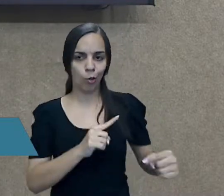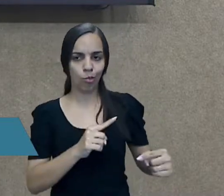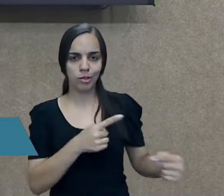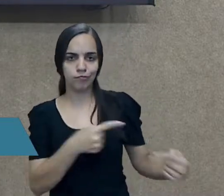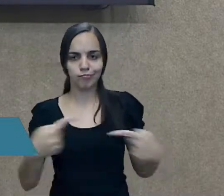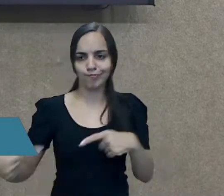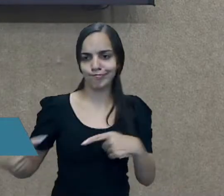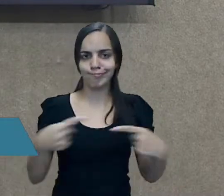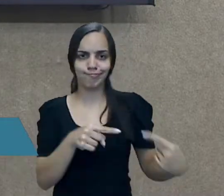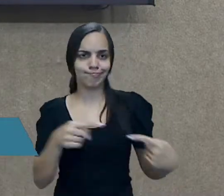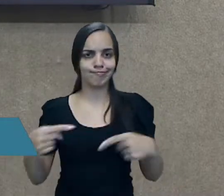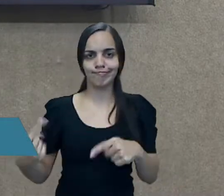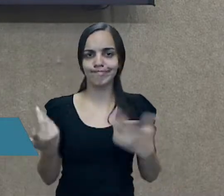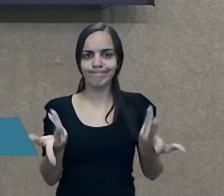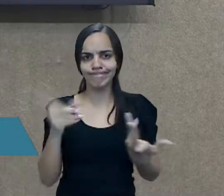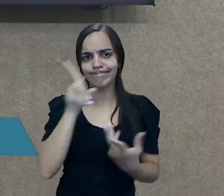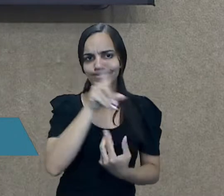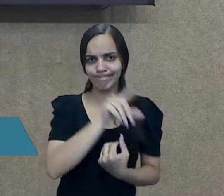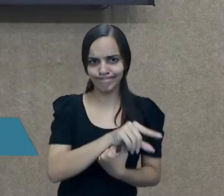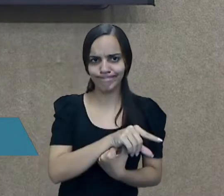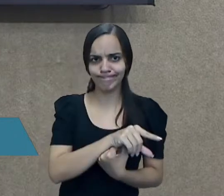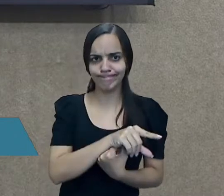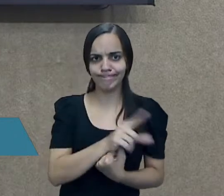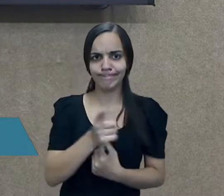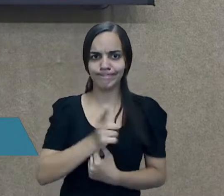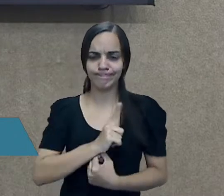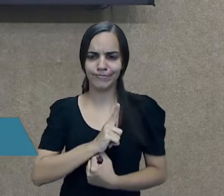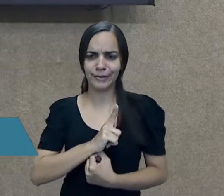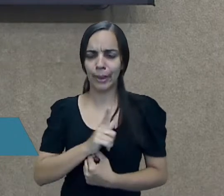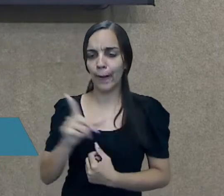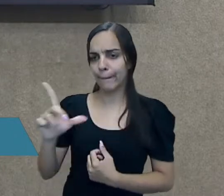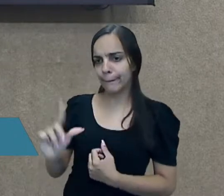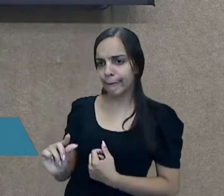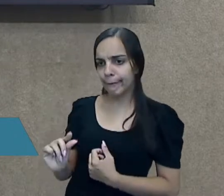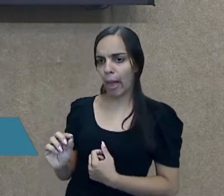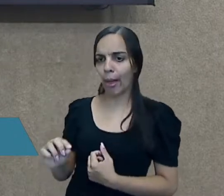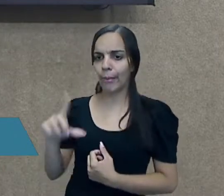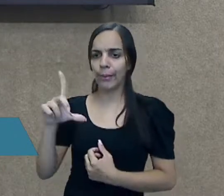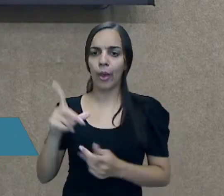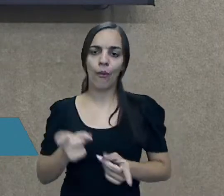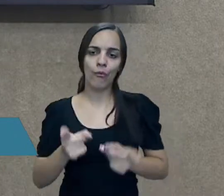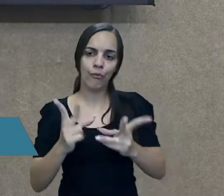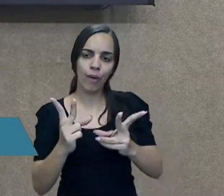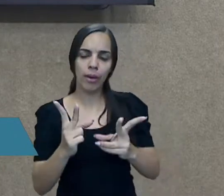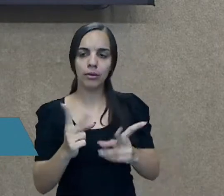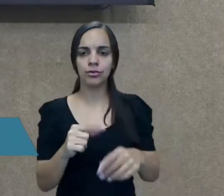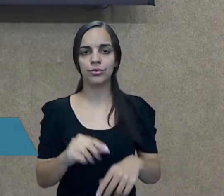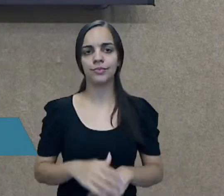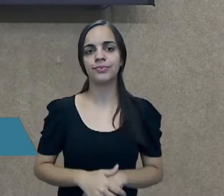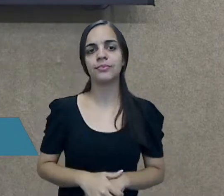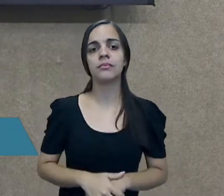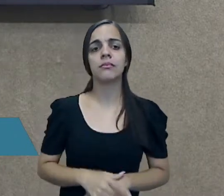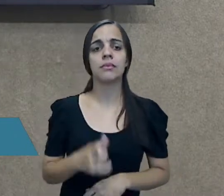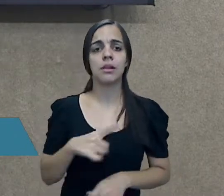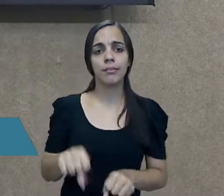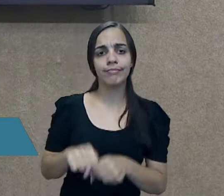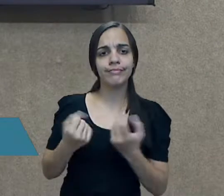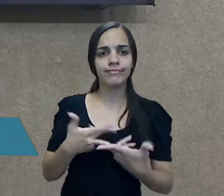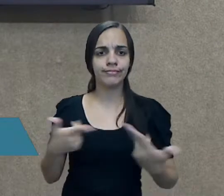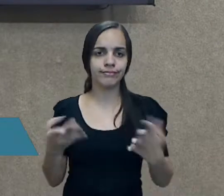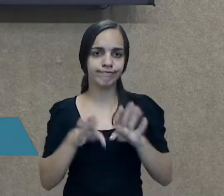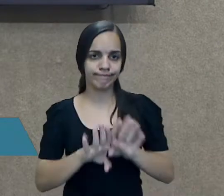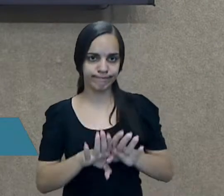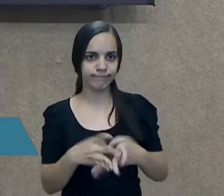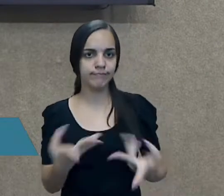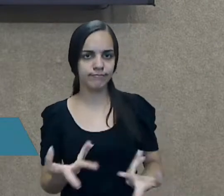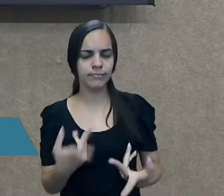falindo ou vendendo a empresa por um baixo preço. Aos poucos, as grandes empresas vão engolindo